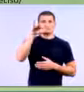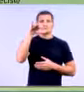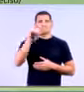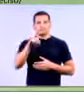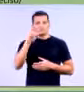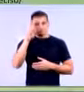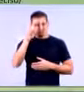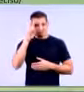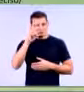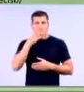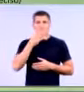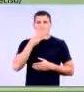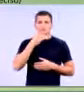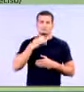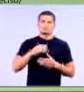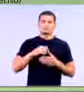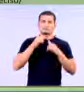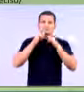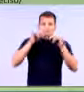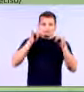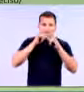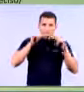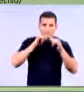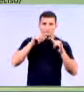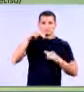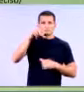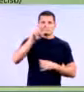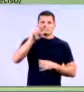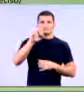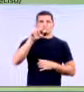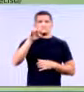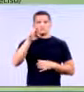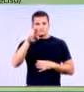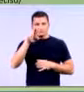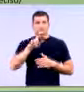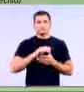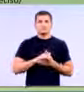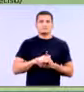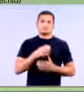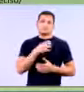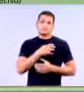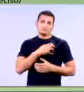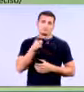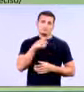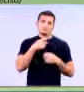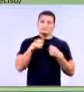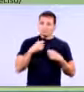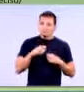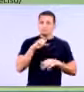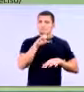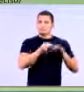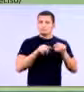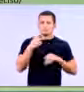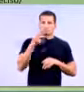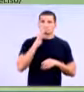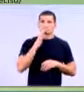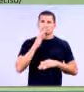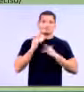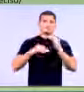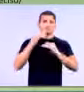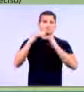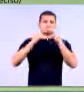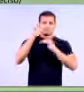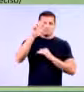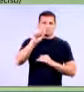Fernando Pessoa. E navegar é preciso no sentido de que você deve buscar o seu conhecimento, deve buscar desenvolver autonomia